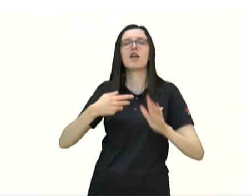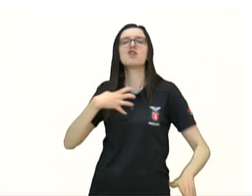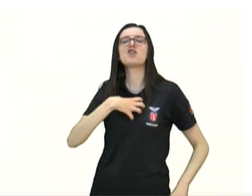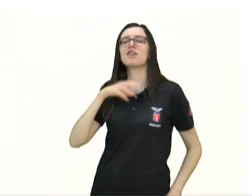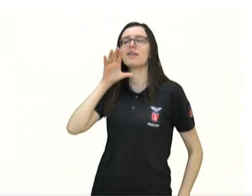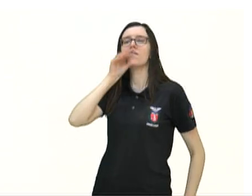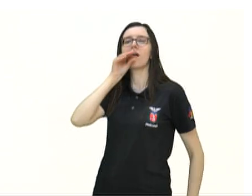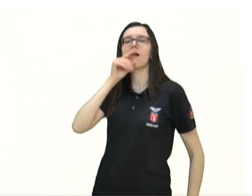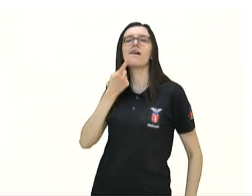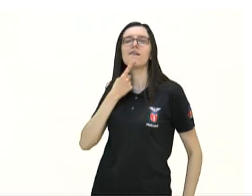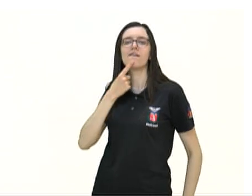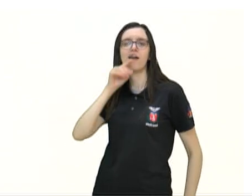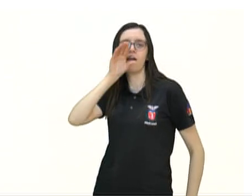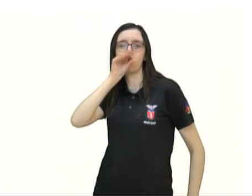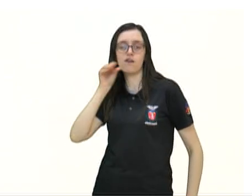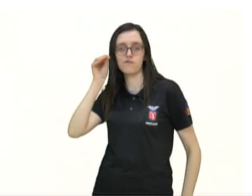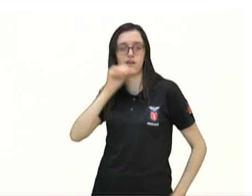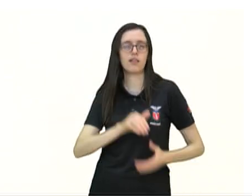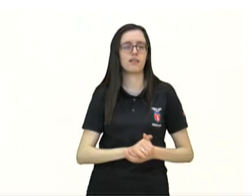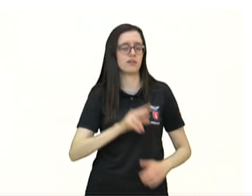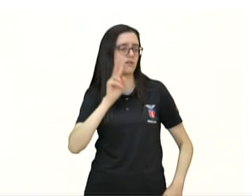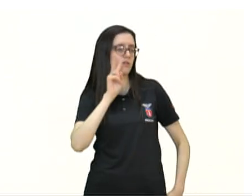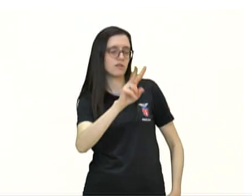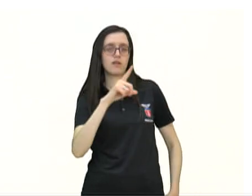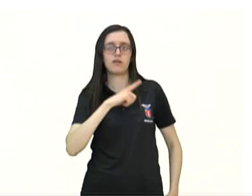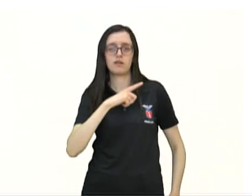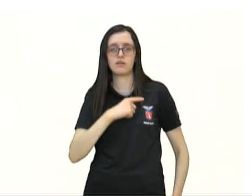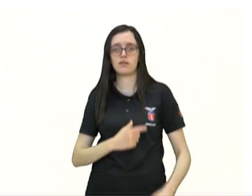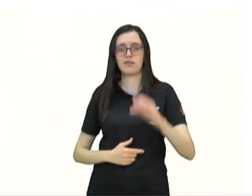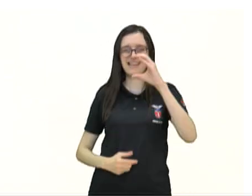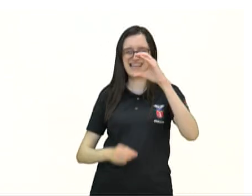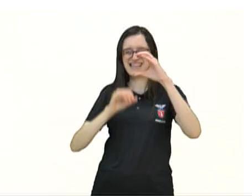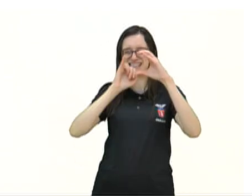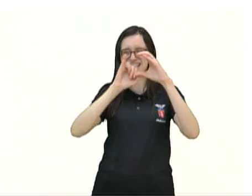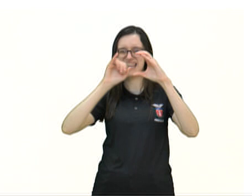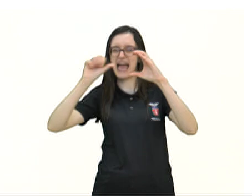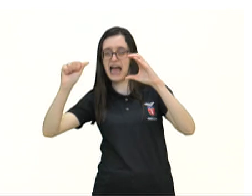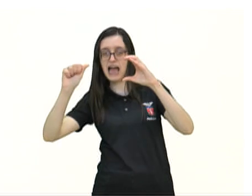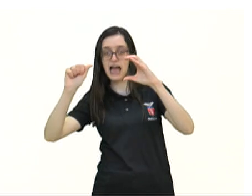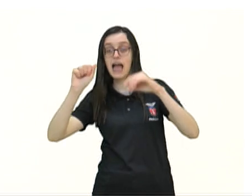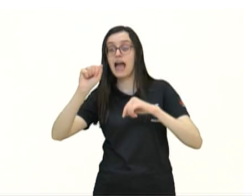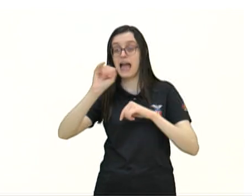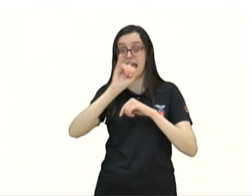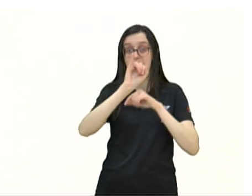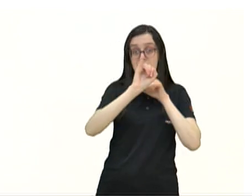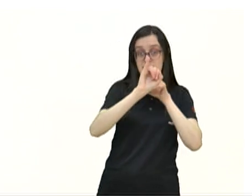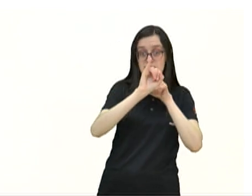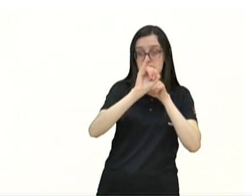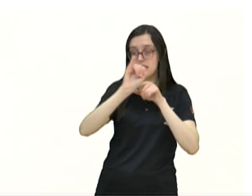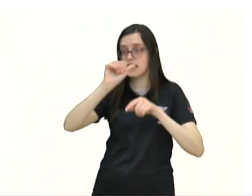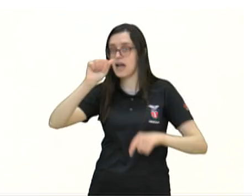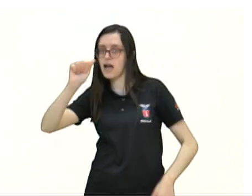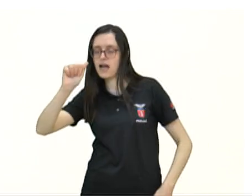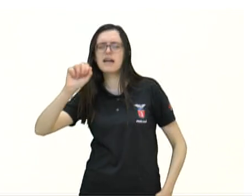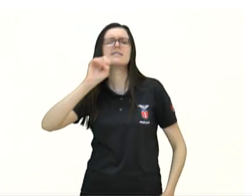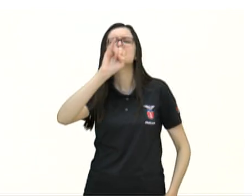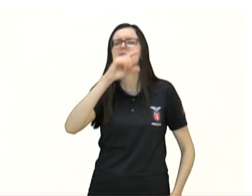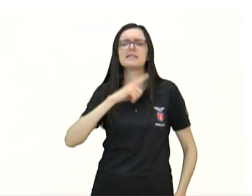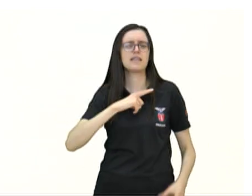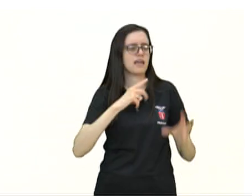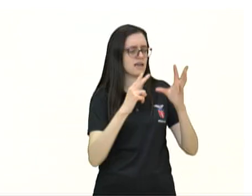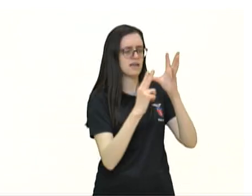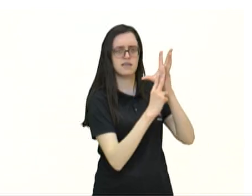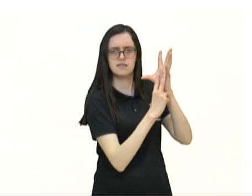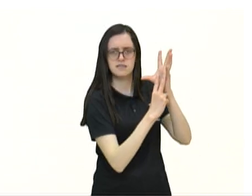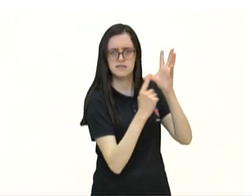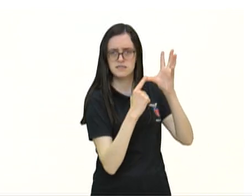é o I, e o A, que vai ser a minha vogal. Se você tiver ali o encontro de vogais, um ditongo